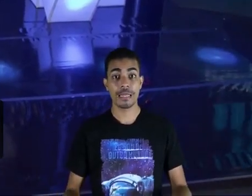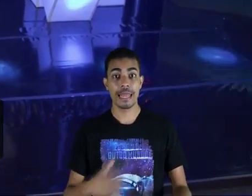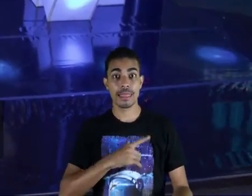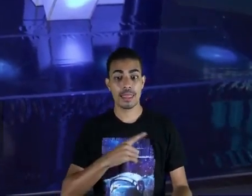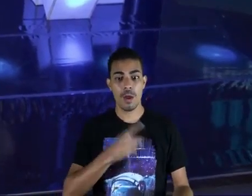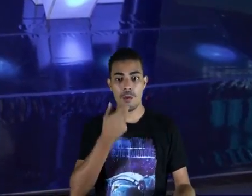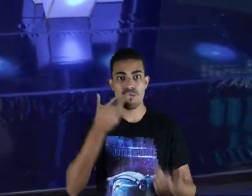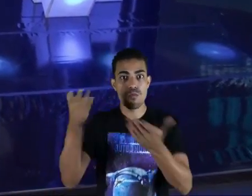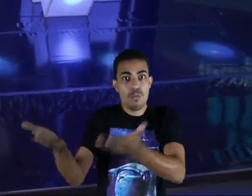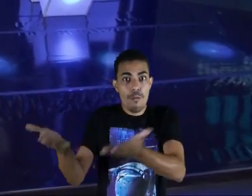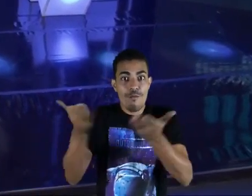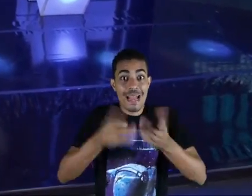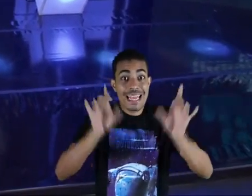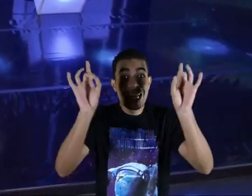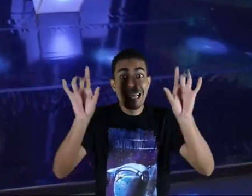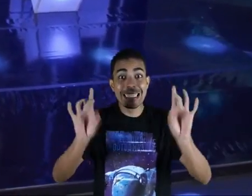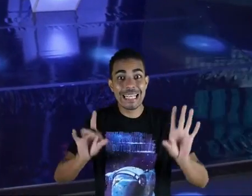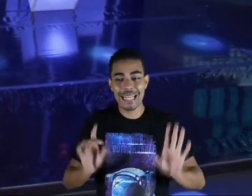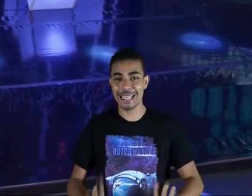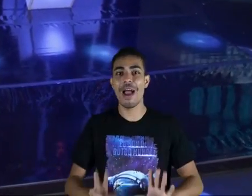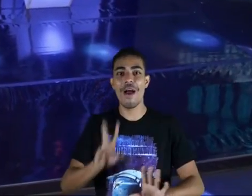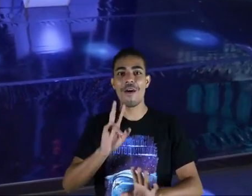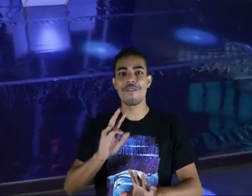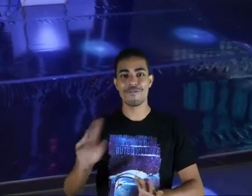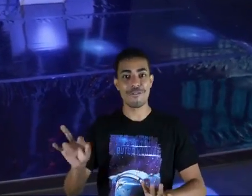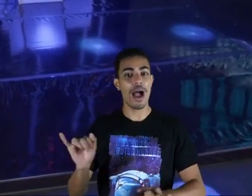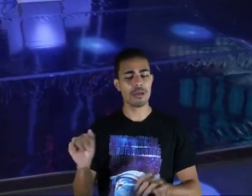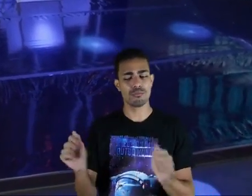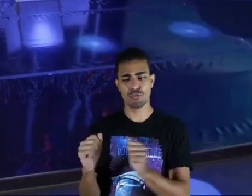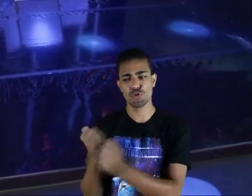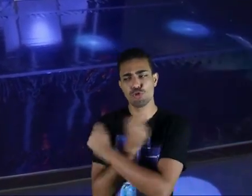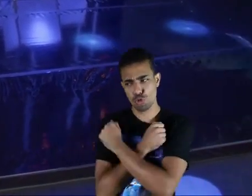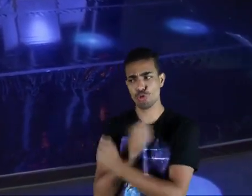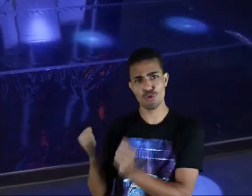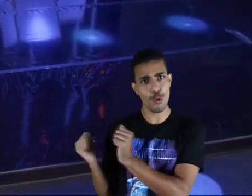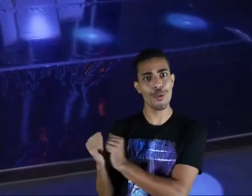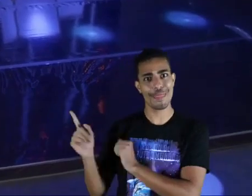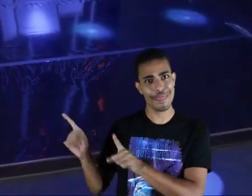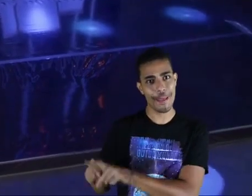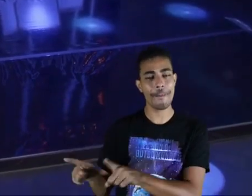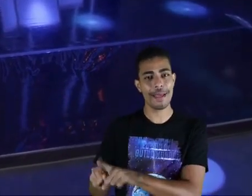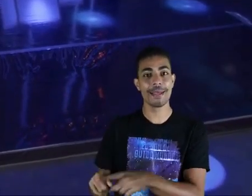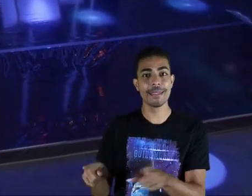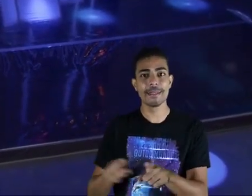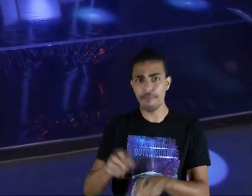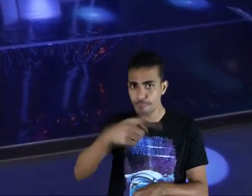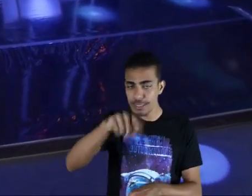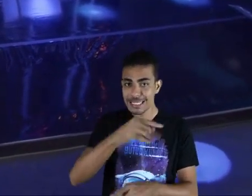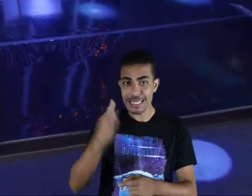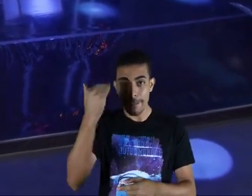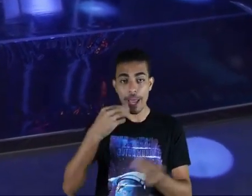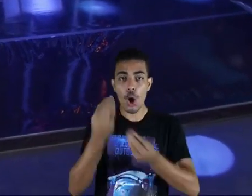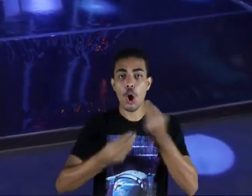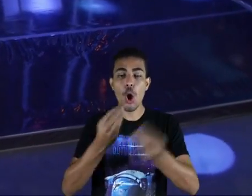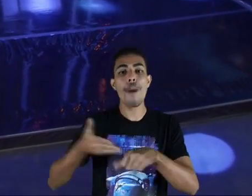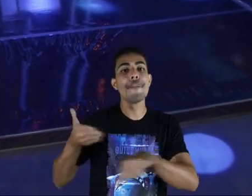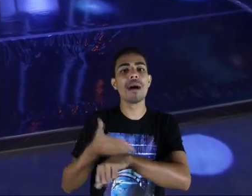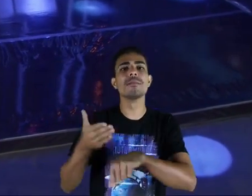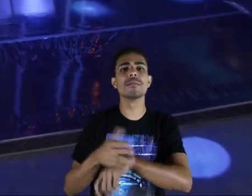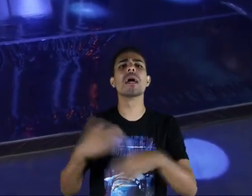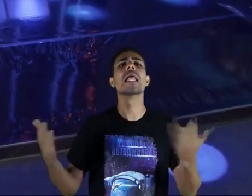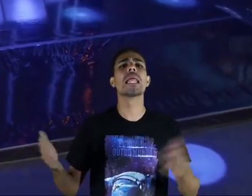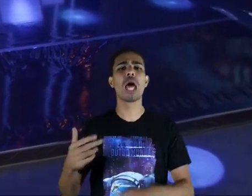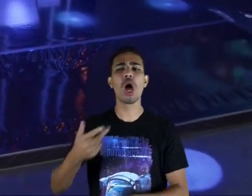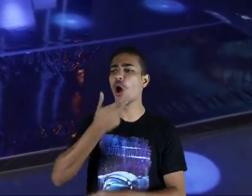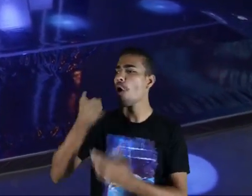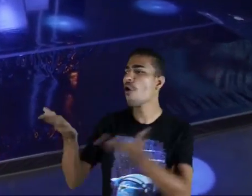convidado especial para entrar aqui comigo. E a gente vai mandar abraços e eu já vou falar para você como é que você faz para participar do sorteio. Vem aqui, cadê o meu